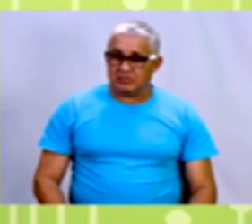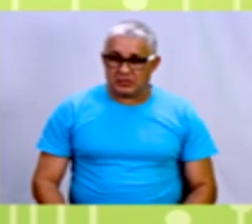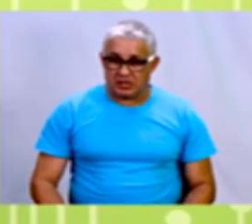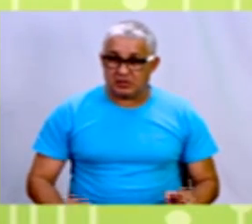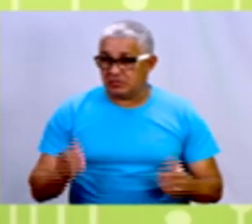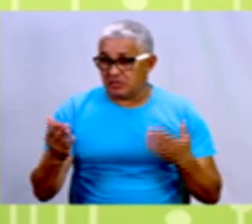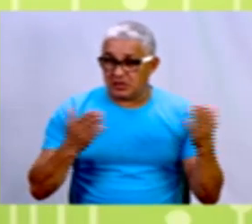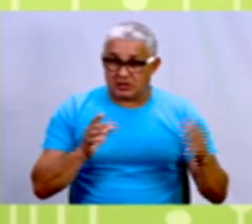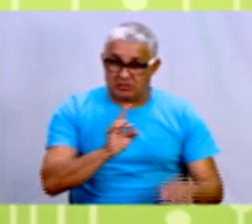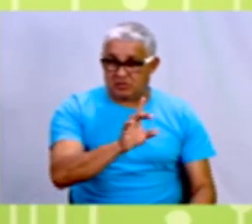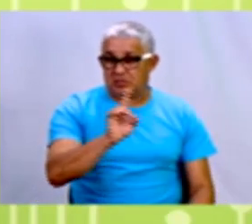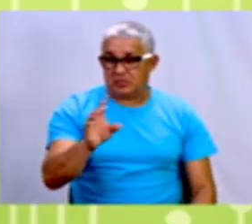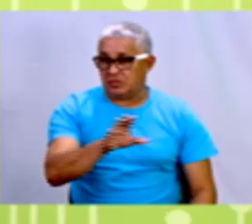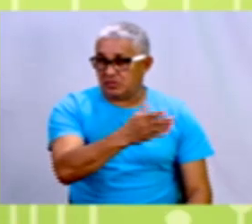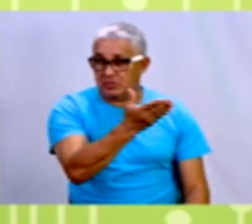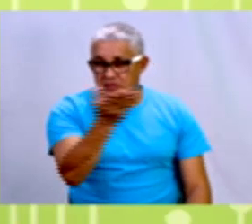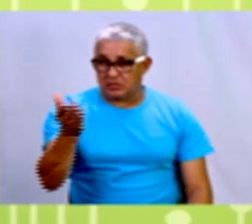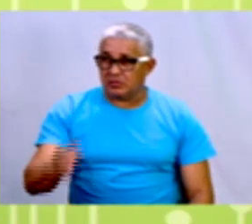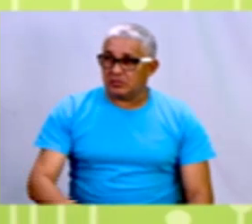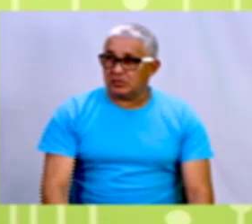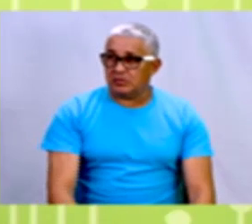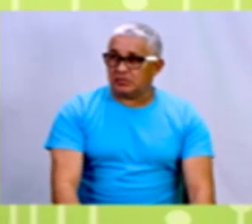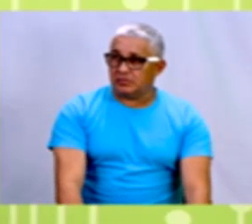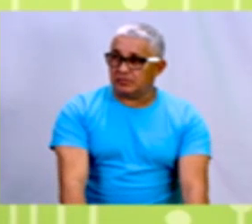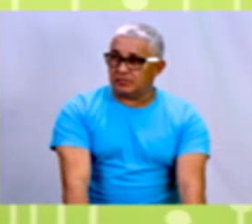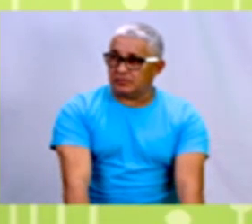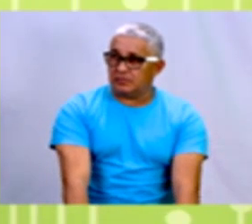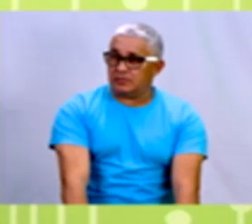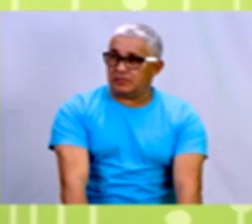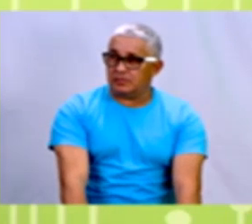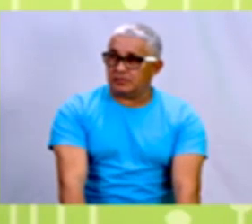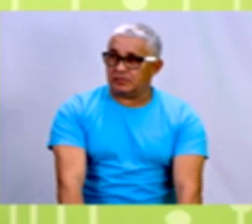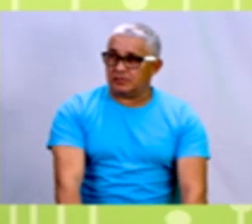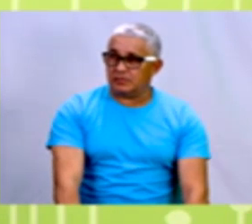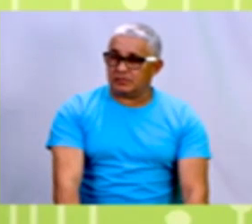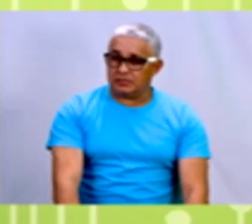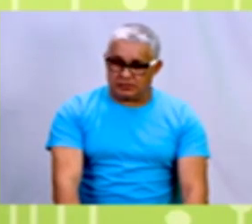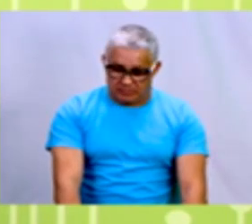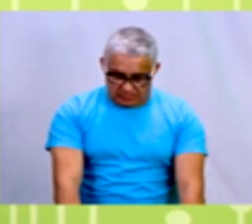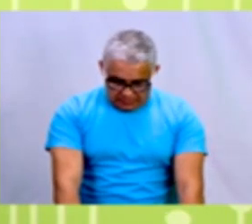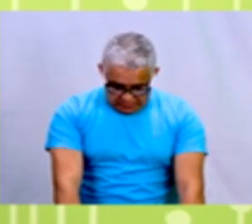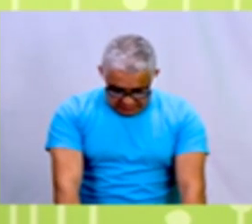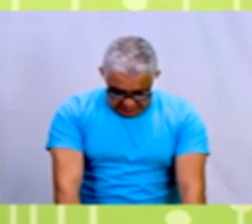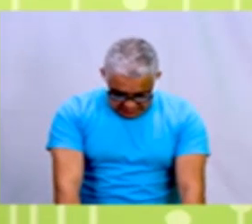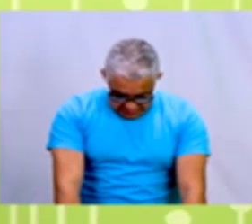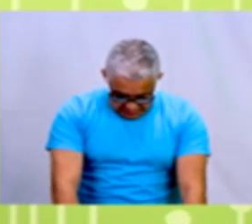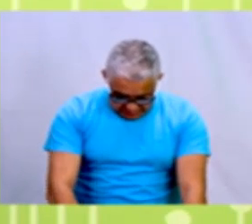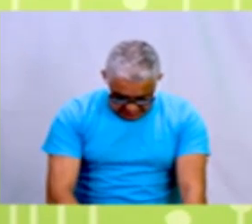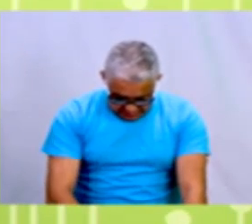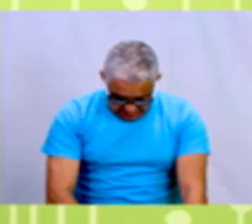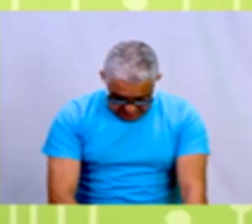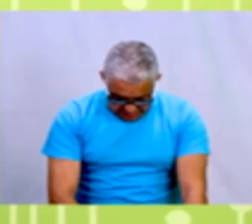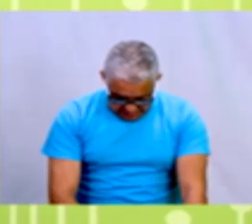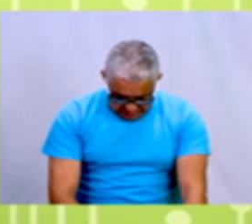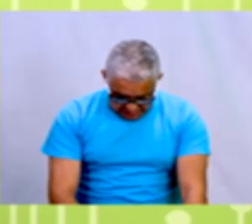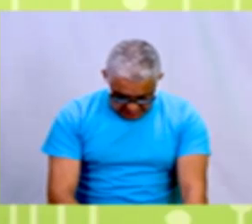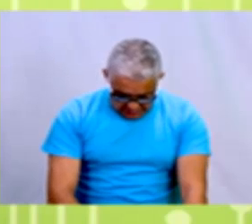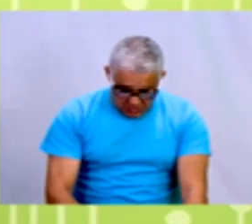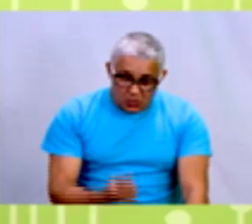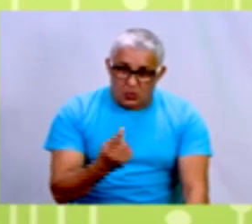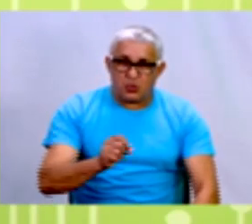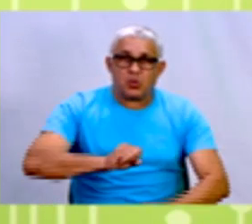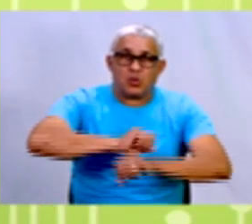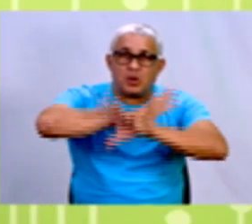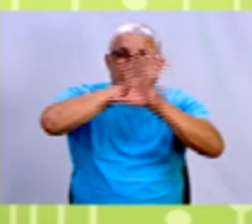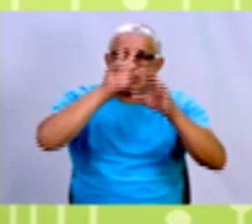análise de cada um de vocês, né? Agora, deixa eu só dar uma esclarecida bem do que é o valor